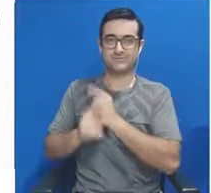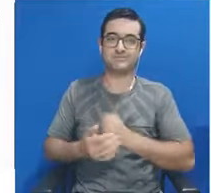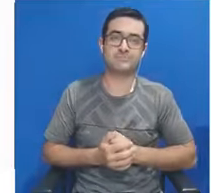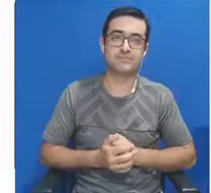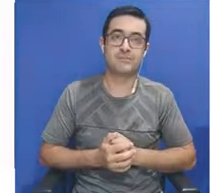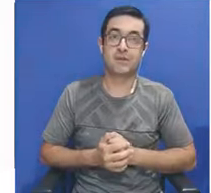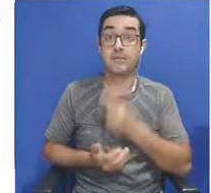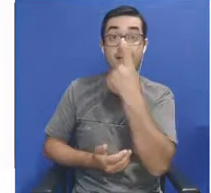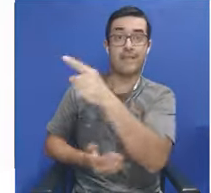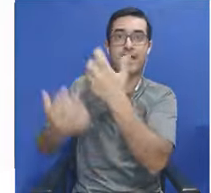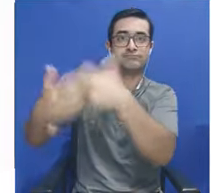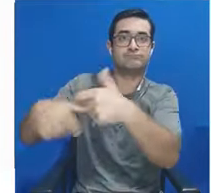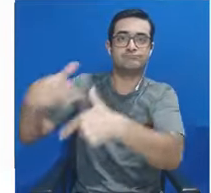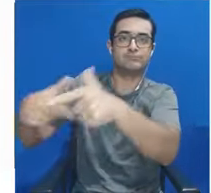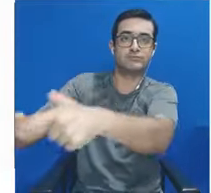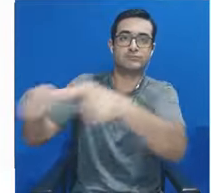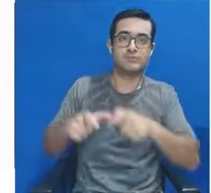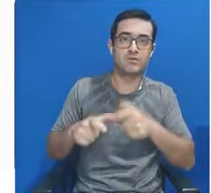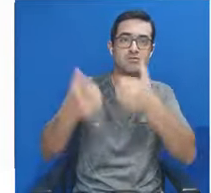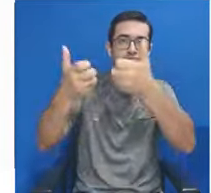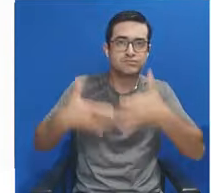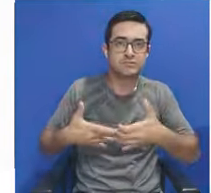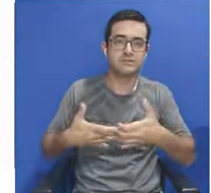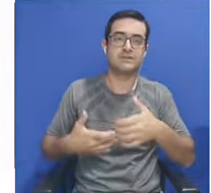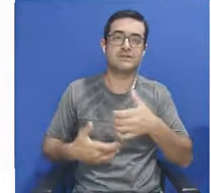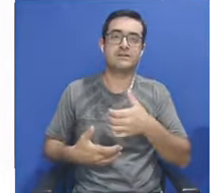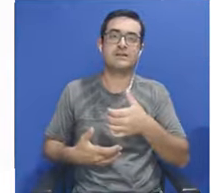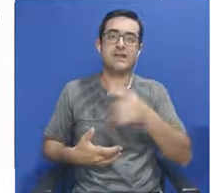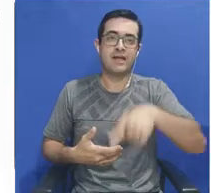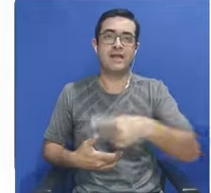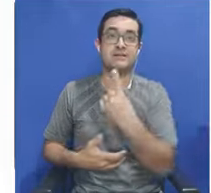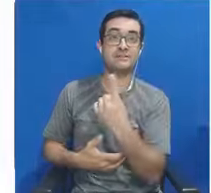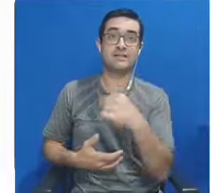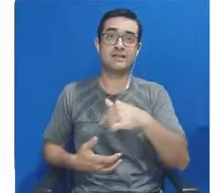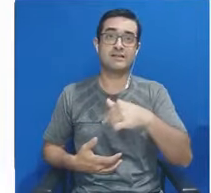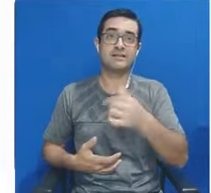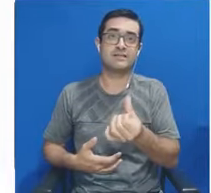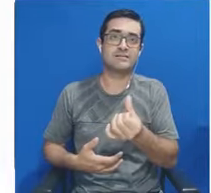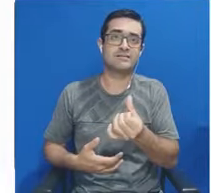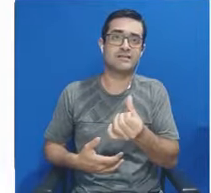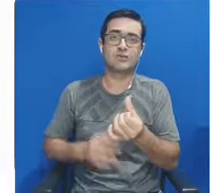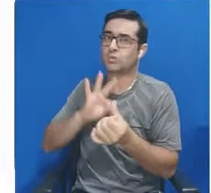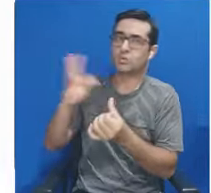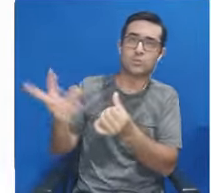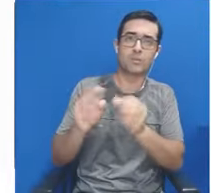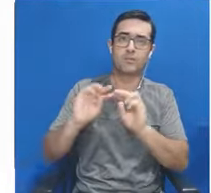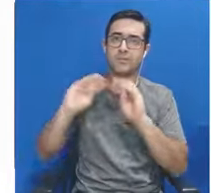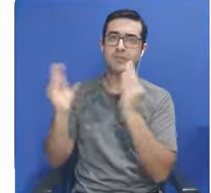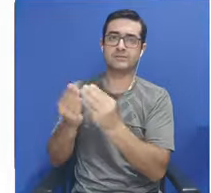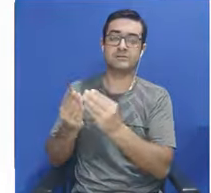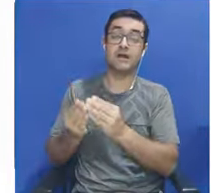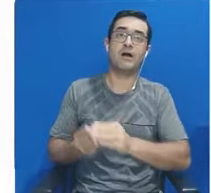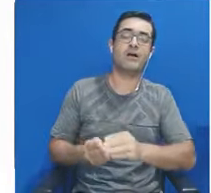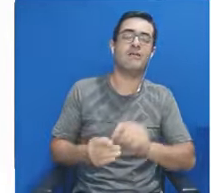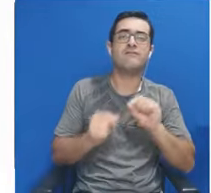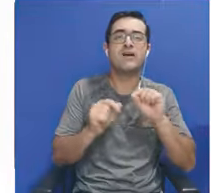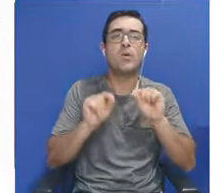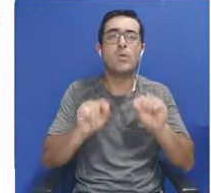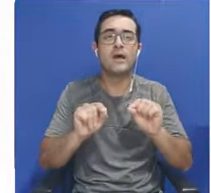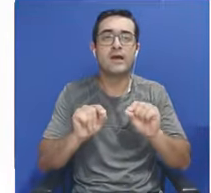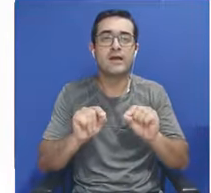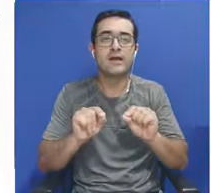é 176,12. A massa total. O que eu faço? Eu vou dividir a massa que o equipamento me deu pela